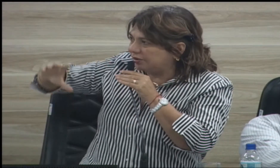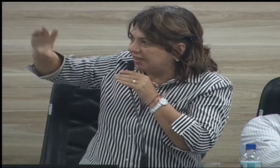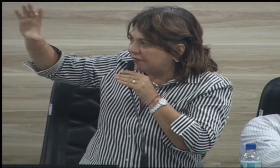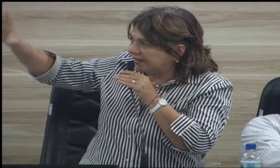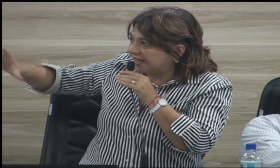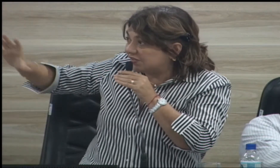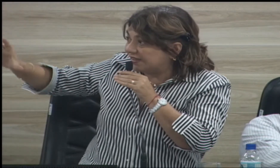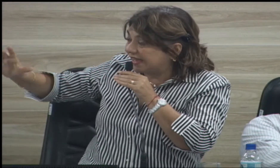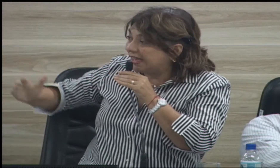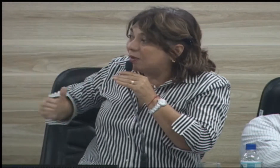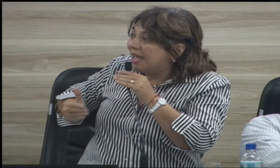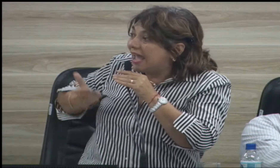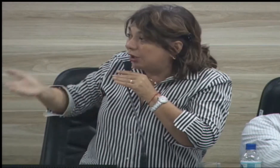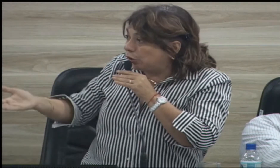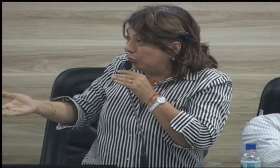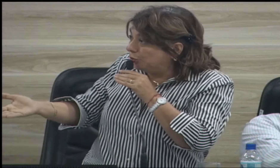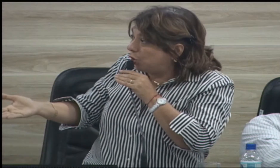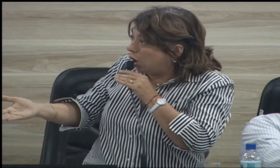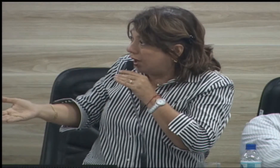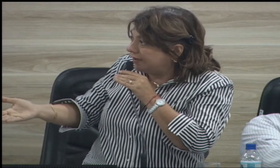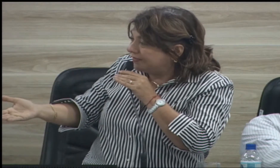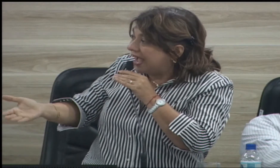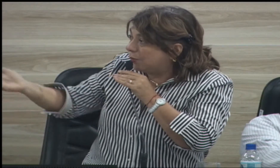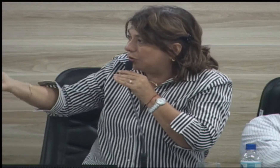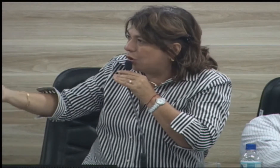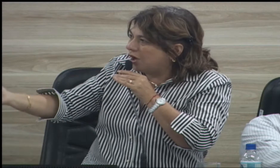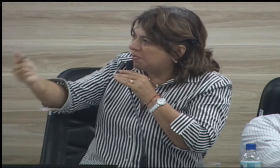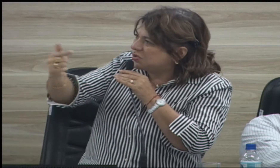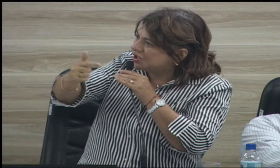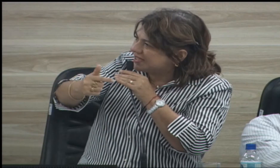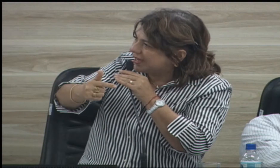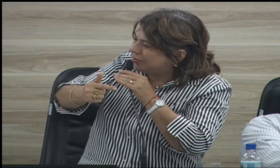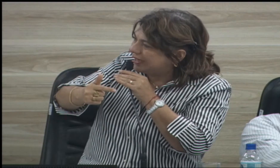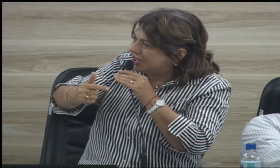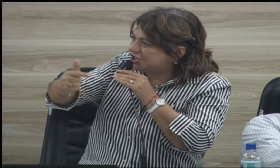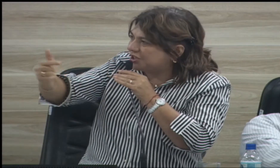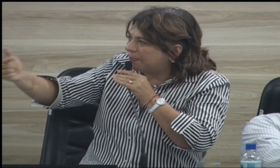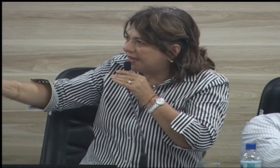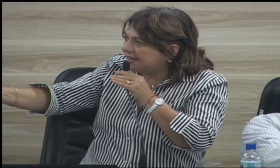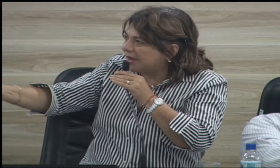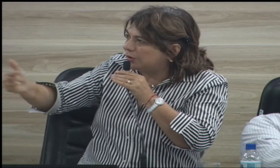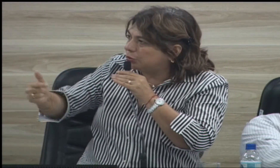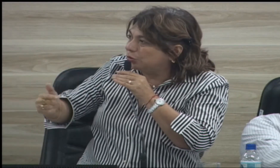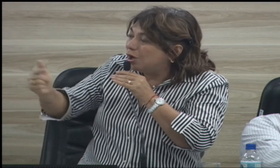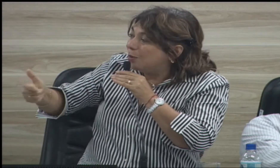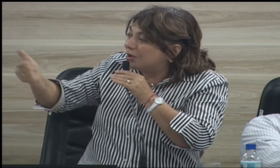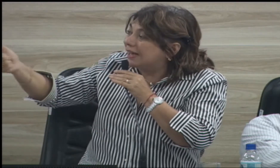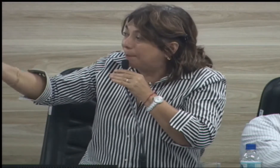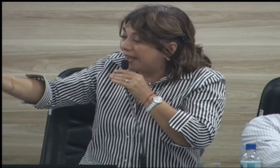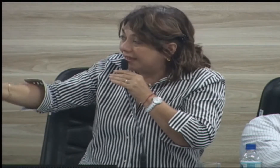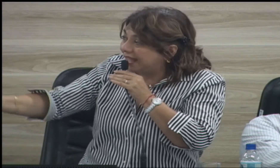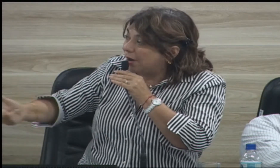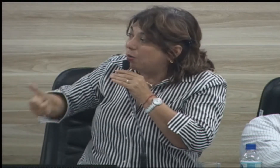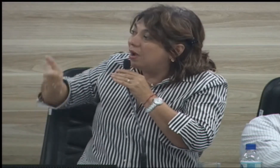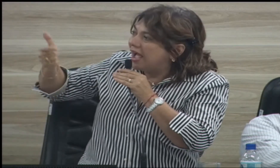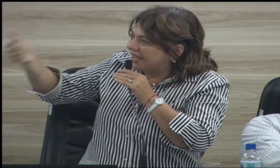esse cadastro, essa fila, e seja colocado, né, na internet para acesso de todos, eu acho que isso a gente pode